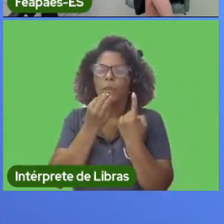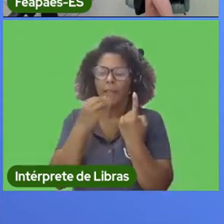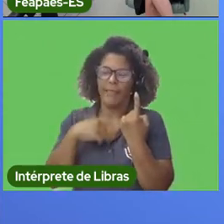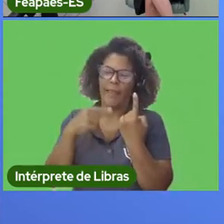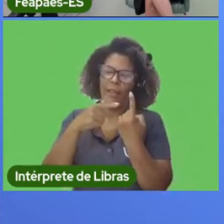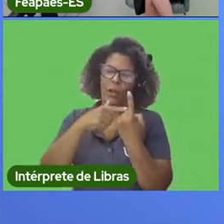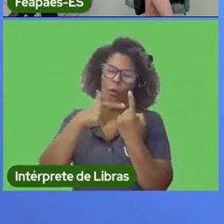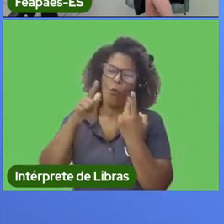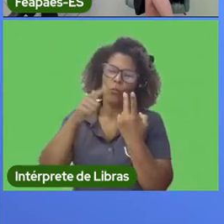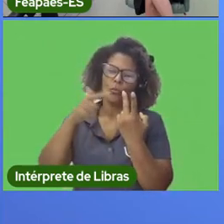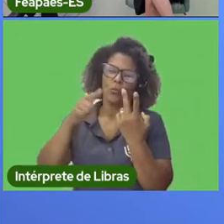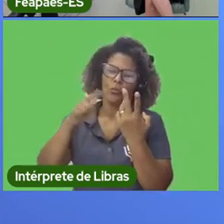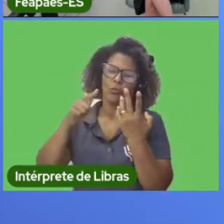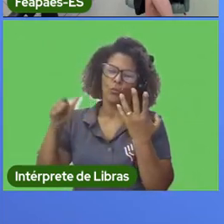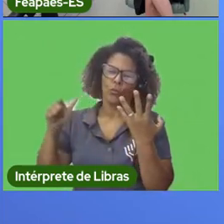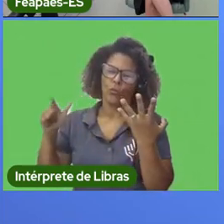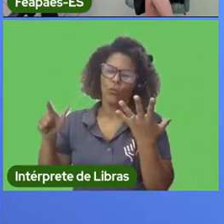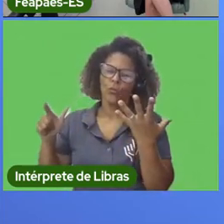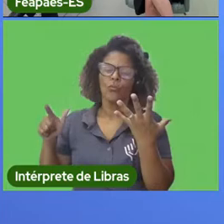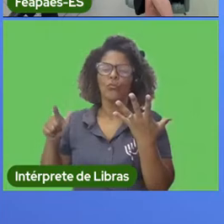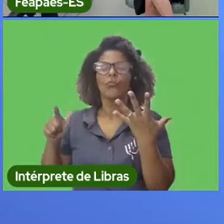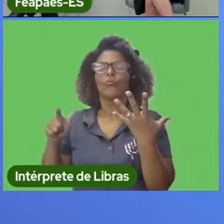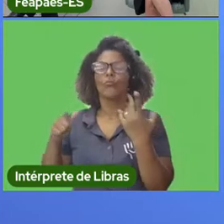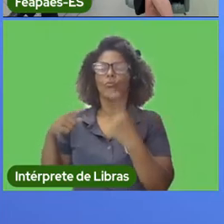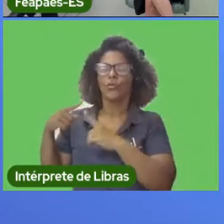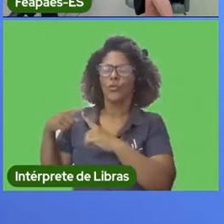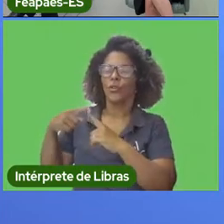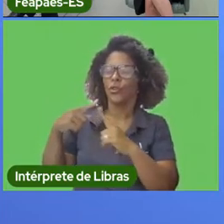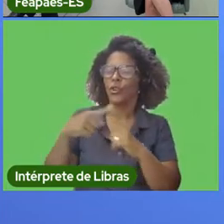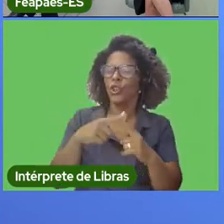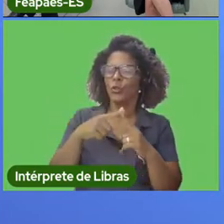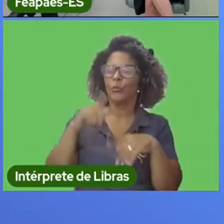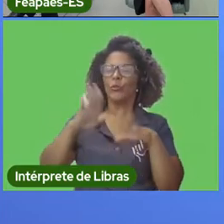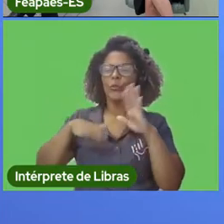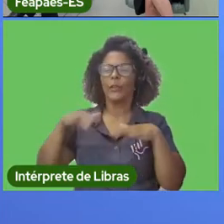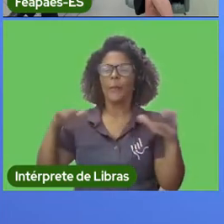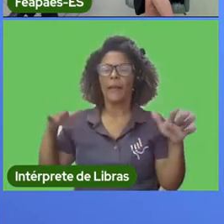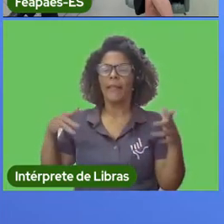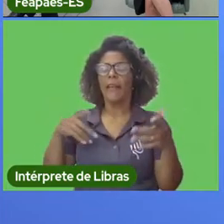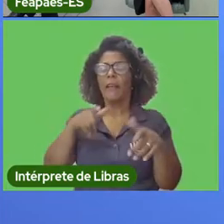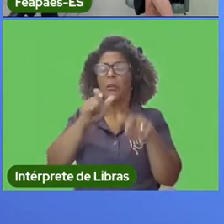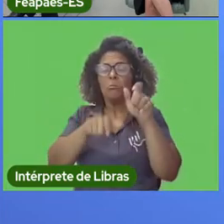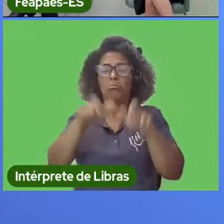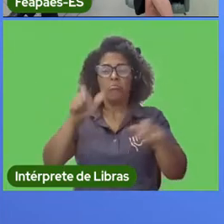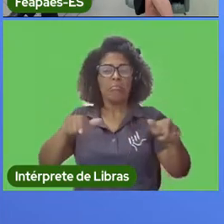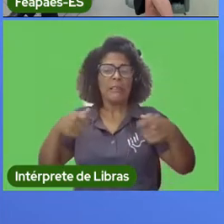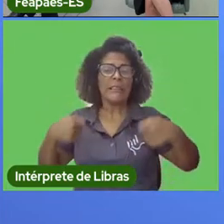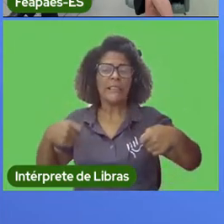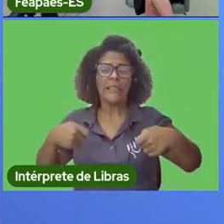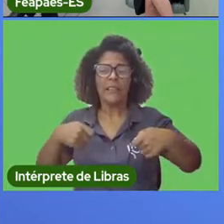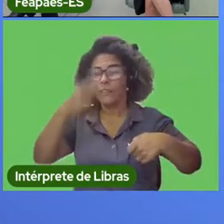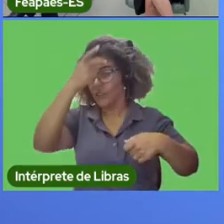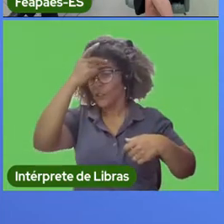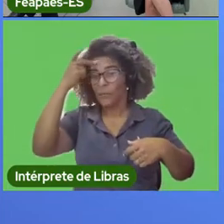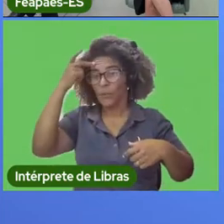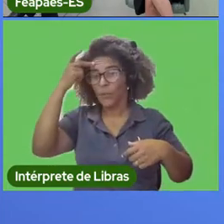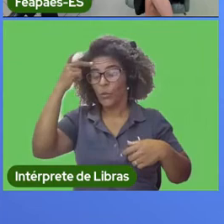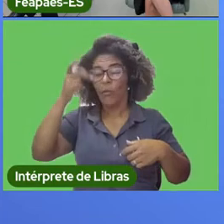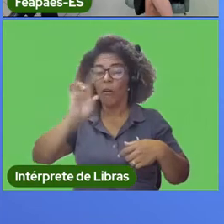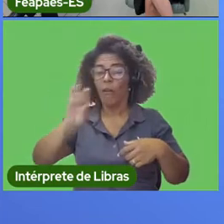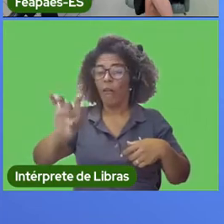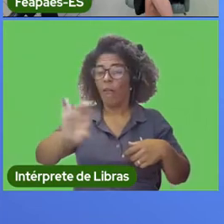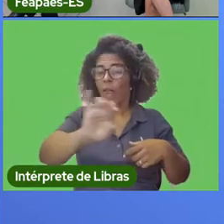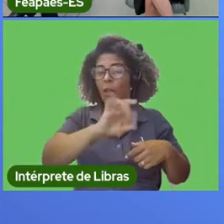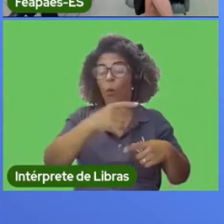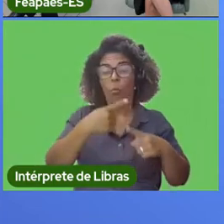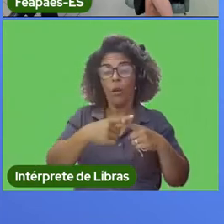outros para muitos tipos e para as diversas configurações de necessidades que as pessoas com deficiência têm, porque as